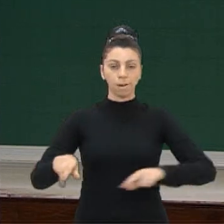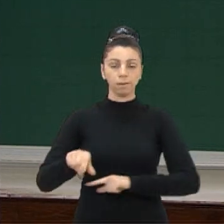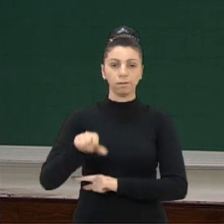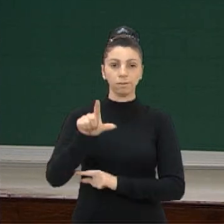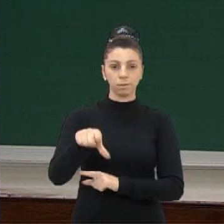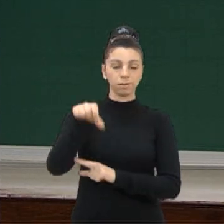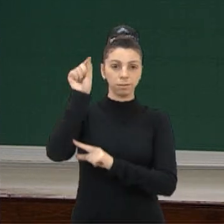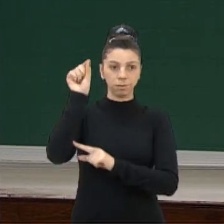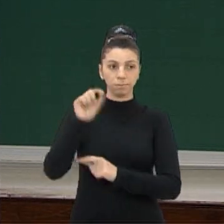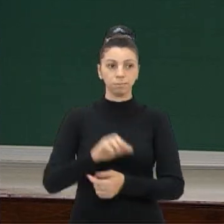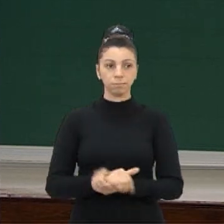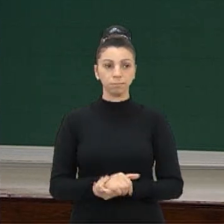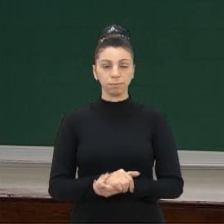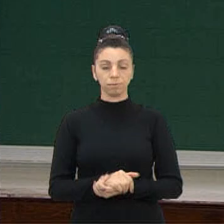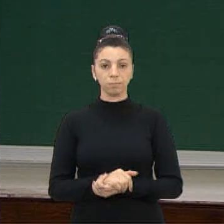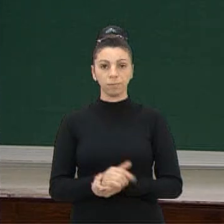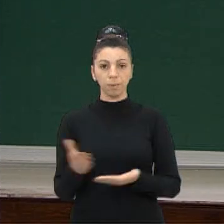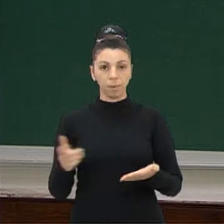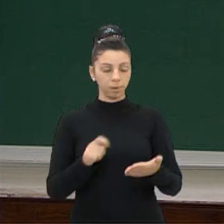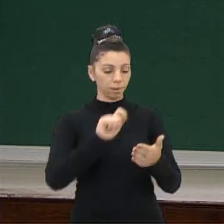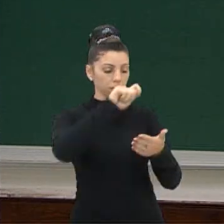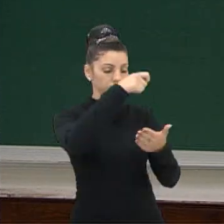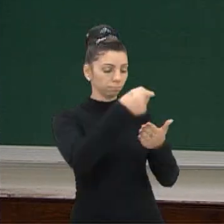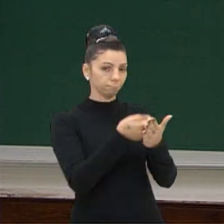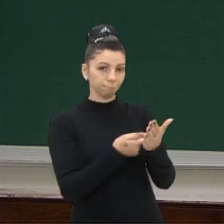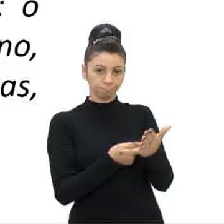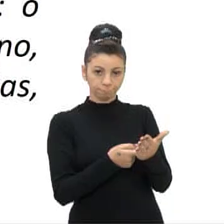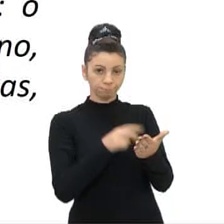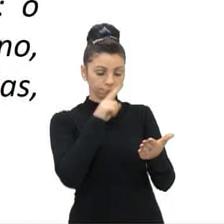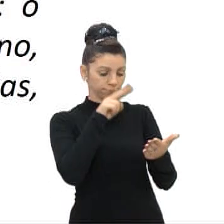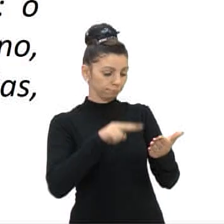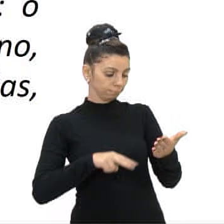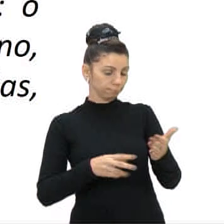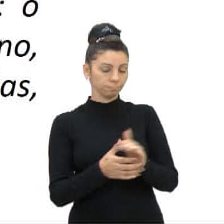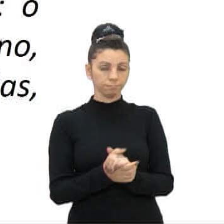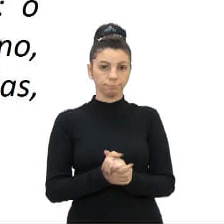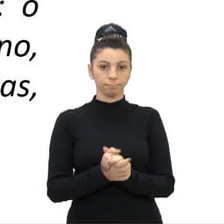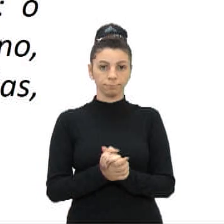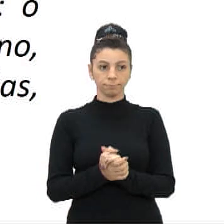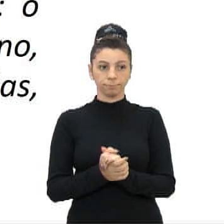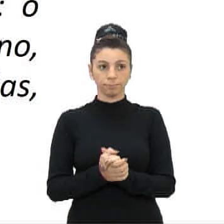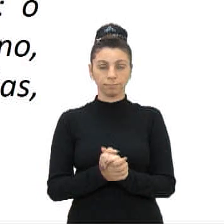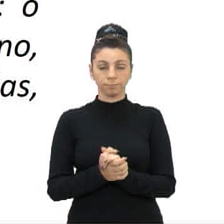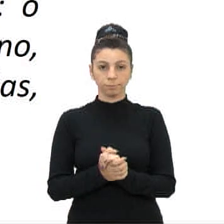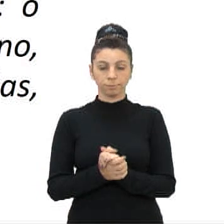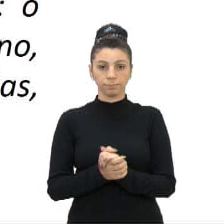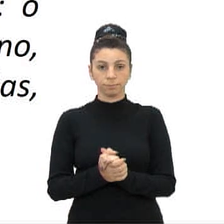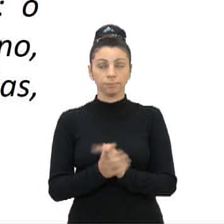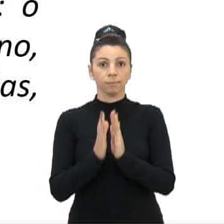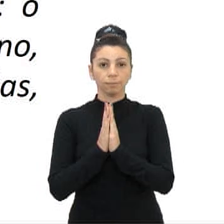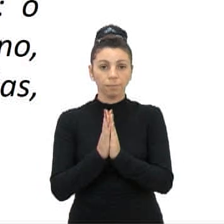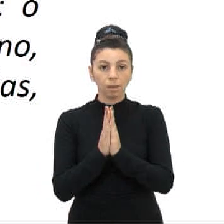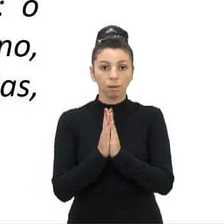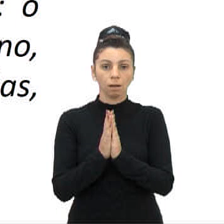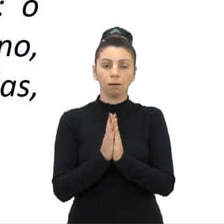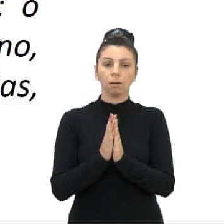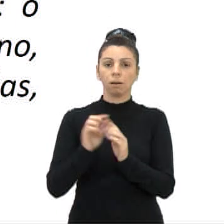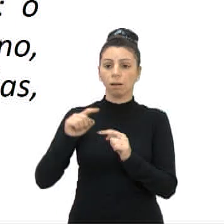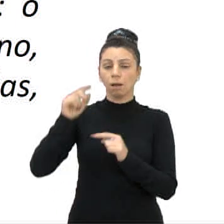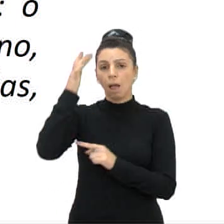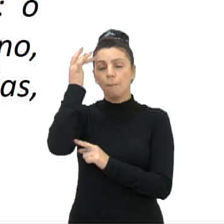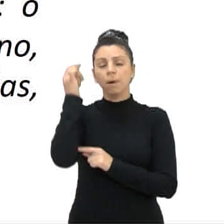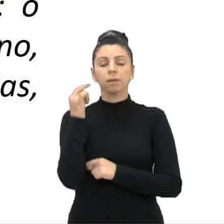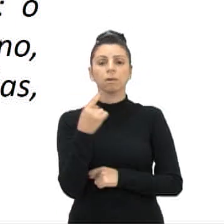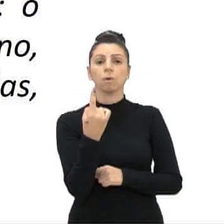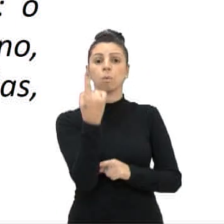uma crônica e identificar qual subgênero predomina. Apelo. Amanhã faz um mês que a senhora está longe